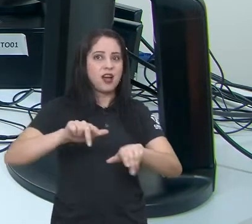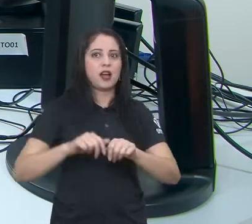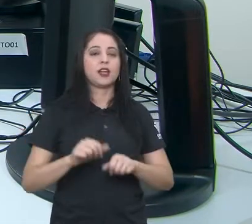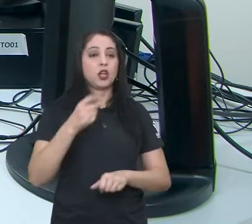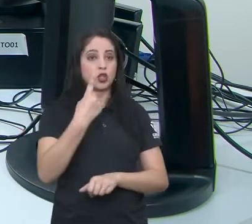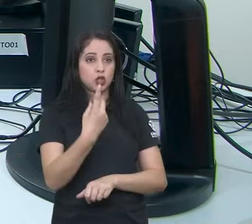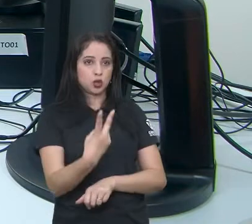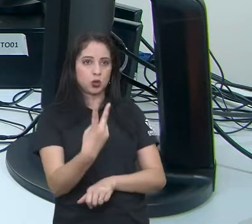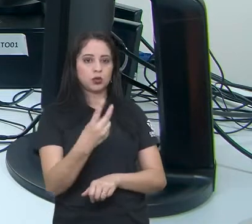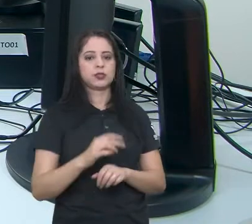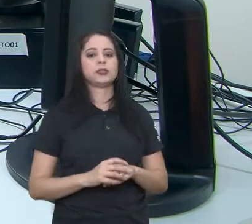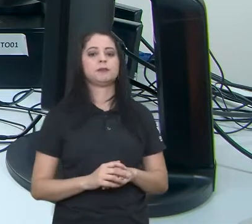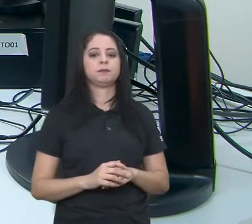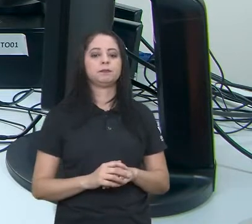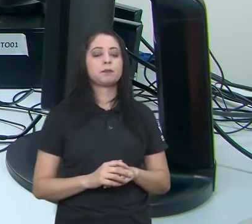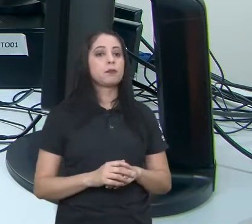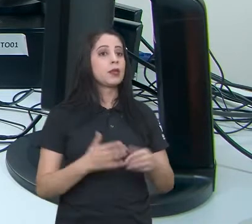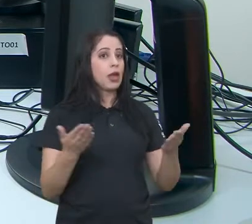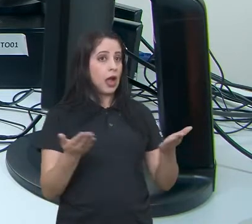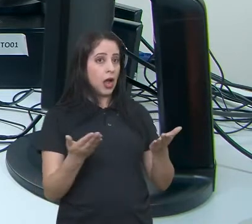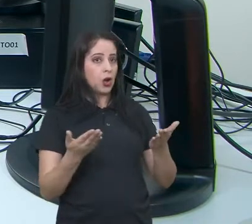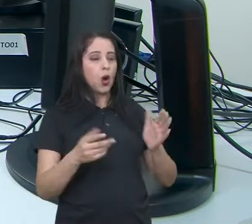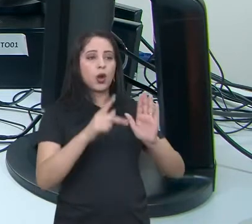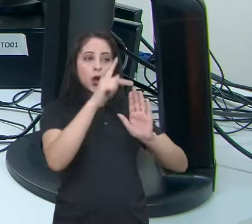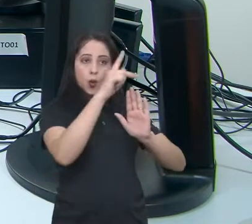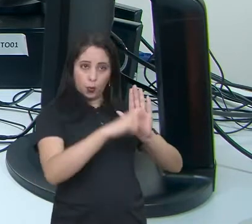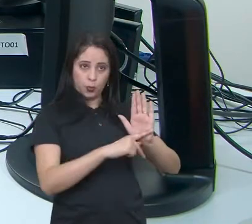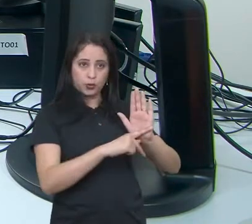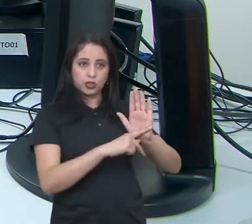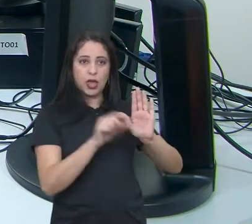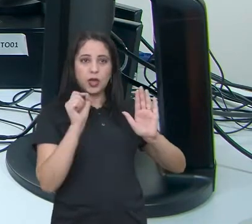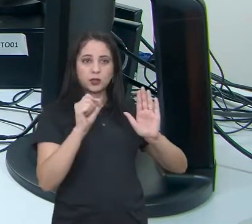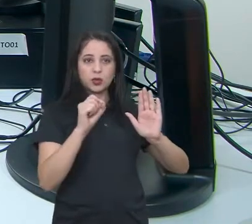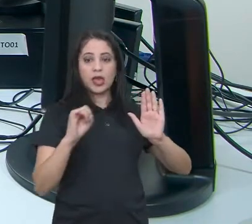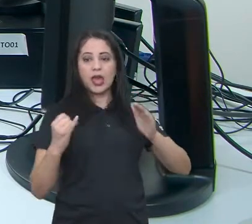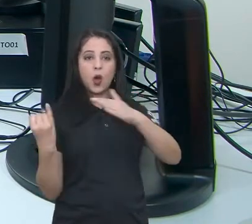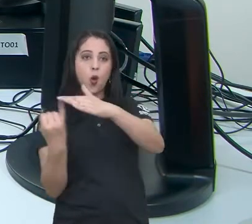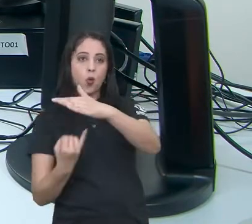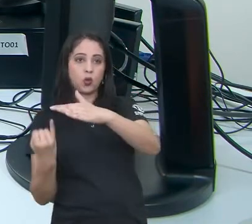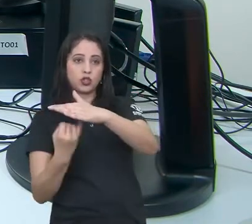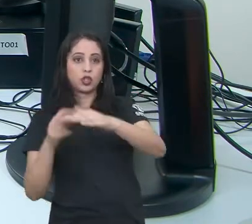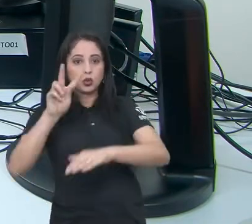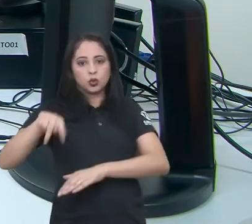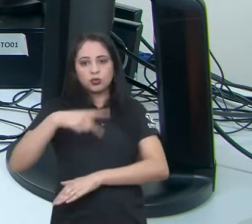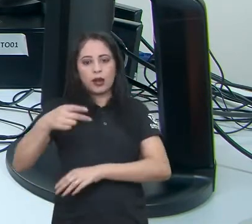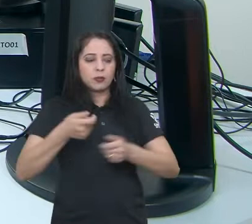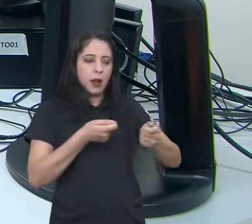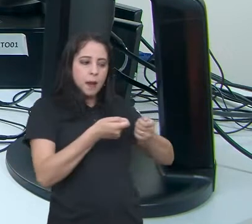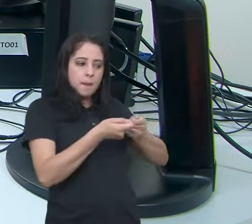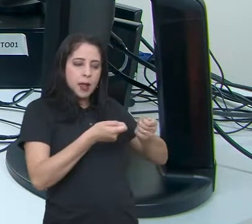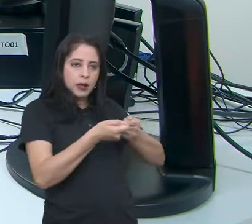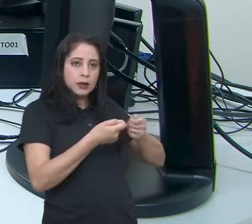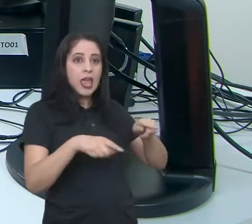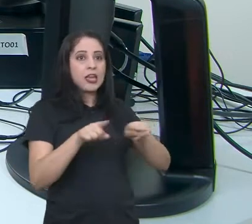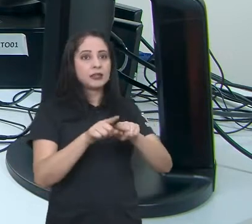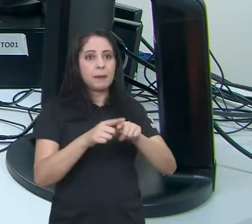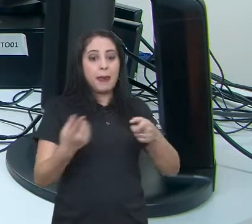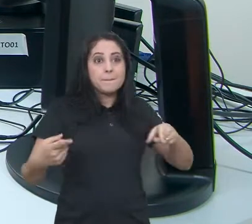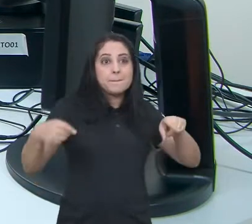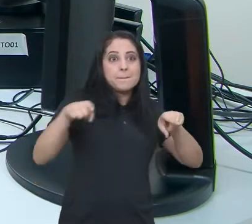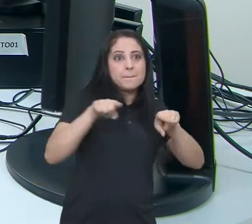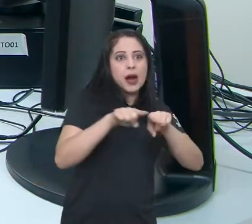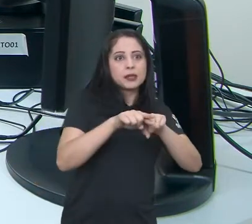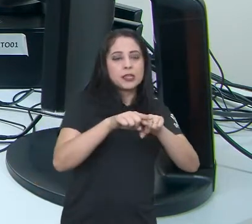esportivas. Hoje esse projeto é gerido pelo Instituto Esportivo Vale do Paraíba. Também existe a parceria da Secretaria de Educação e